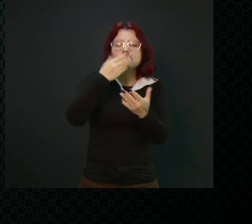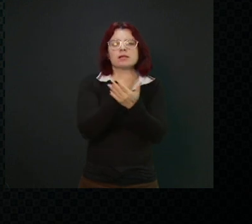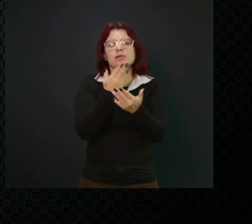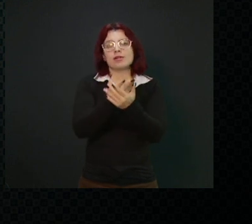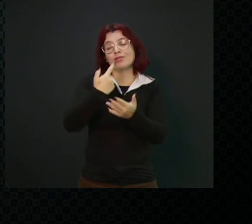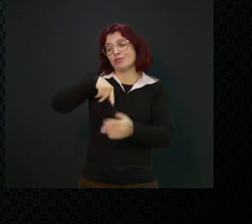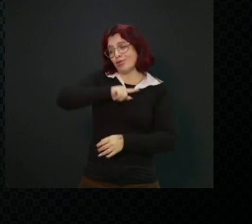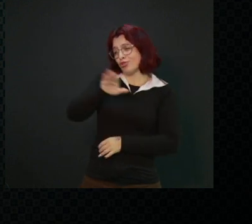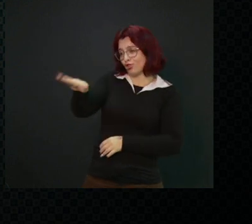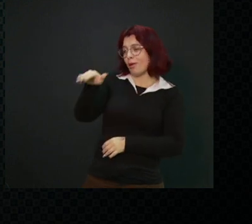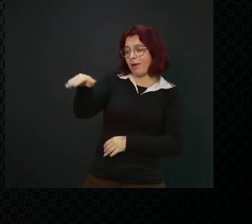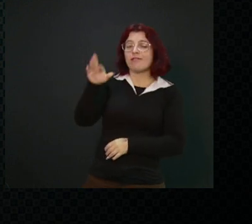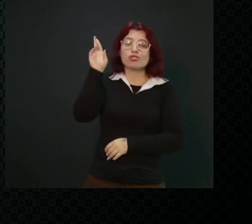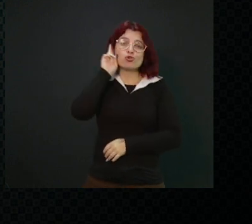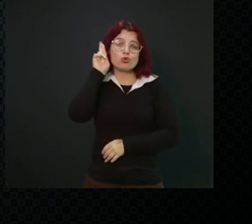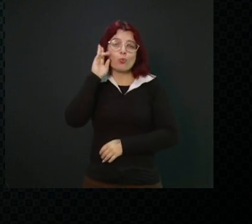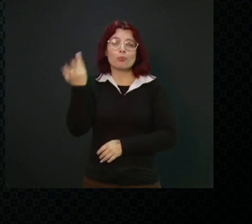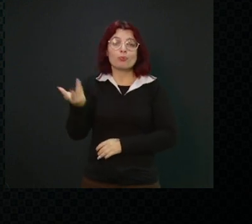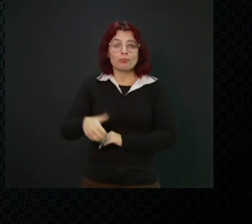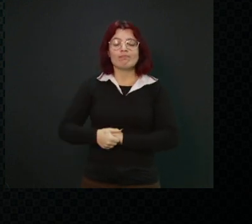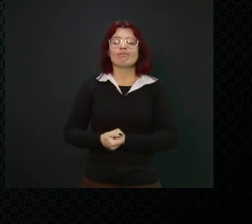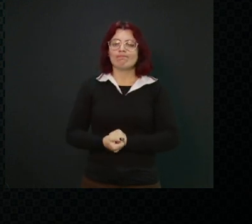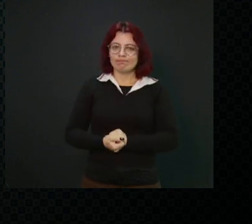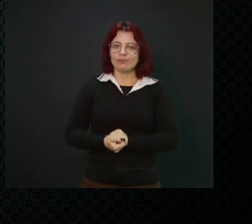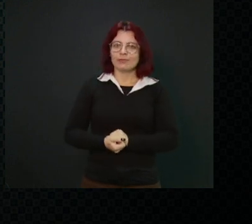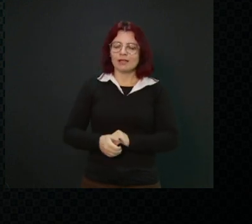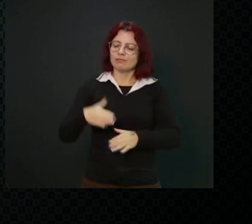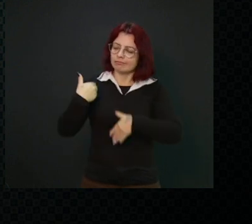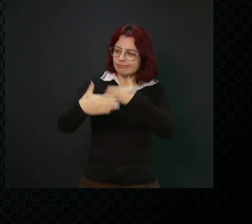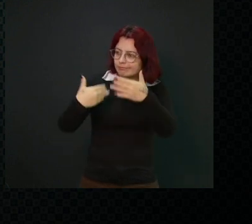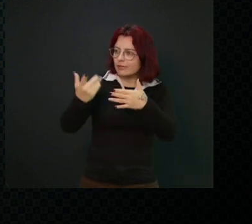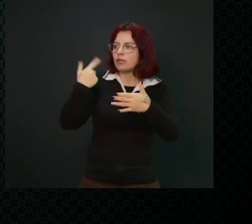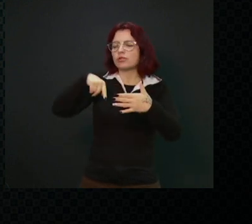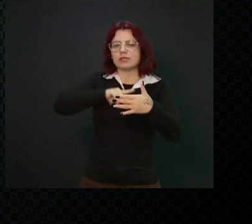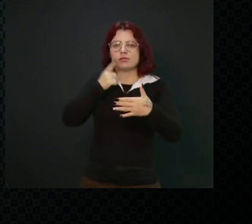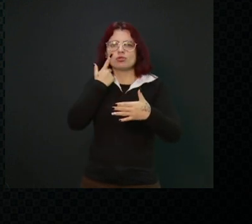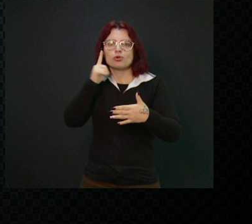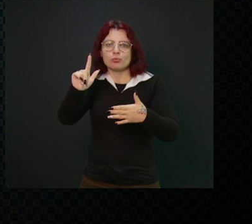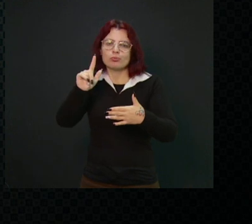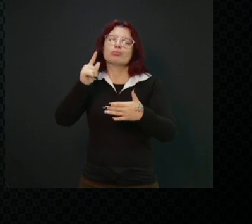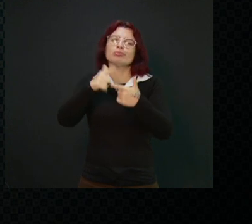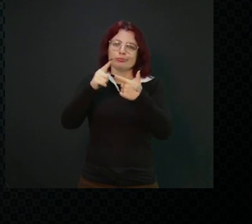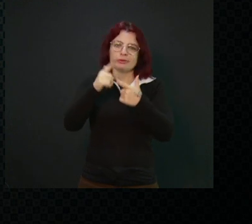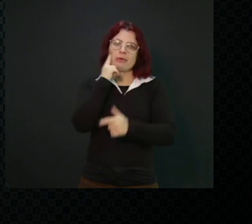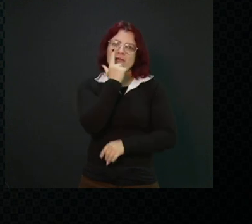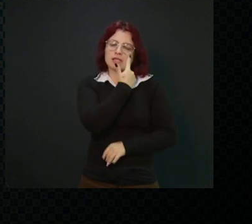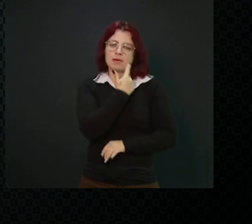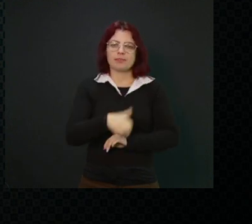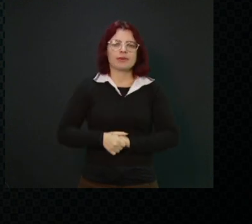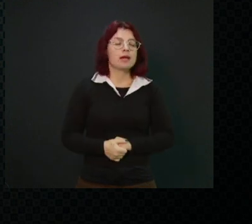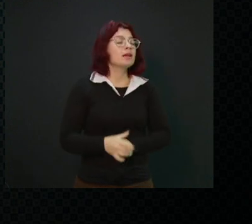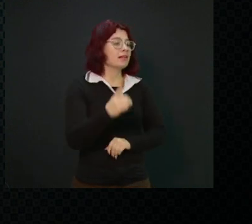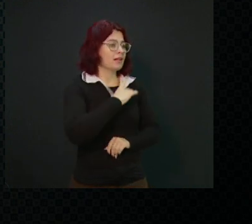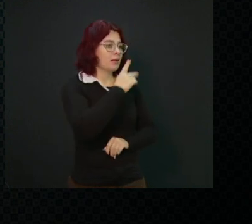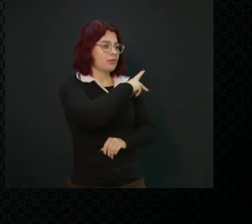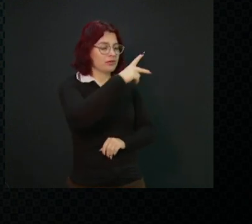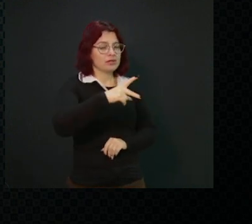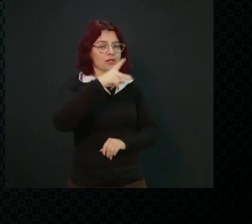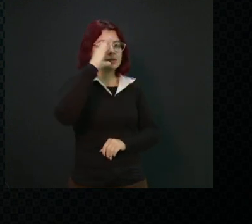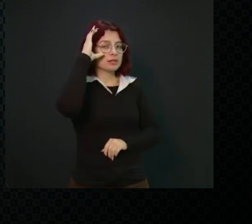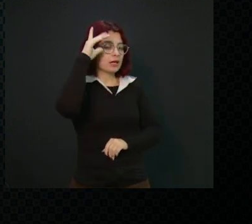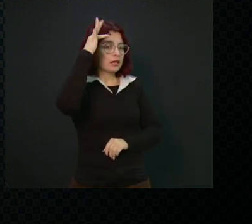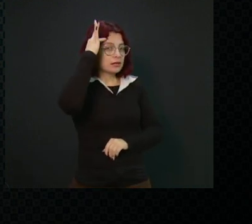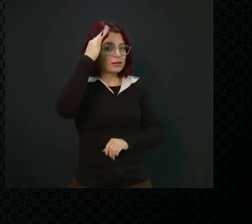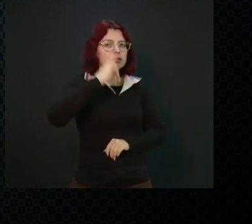surdo, ele era surdo. Então... E, professor Carlos, existe já até uma campanha realmente para a gente para